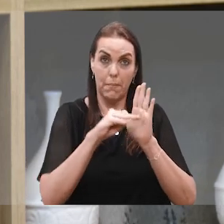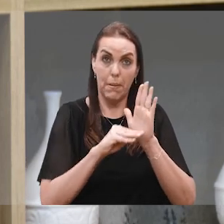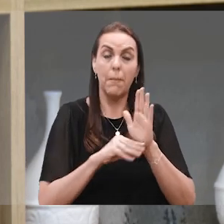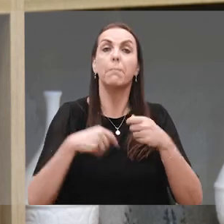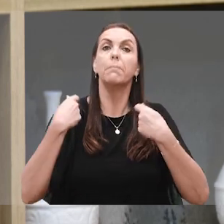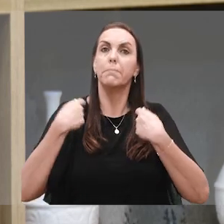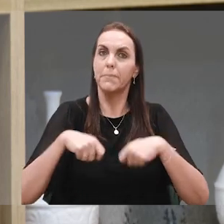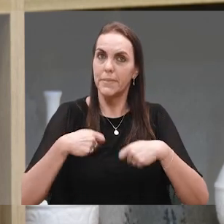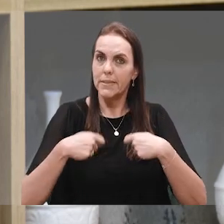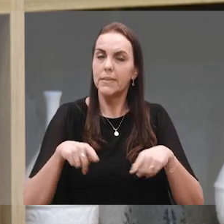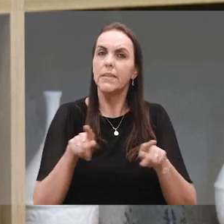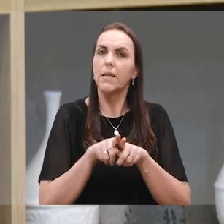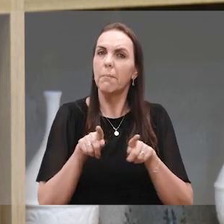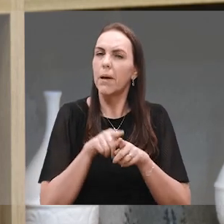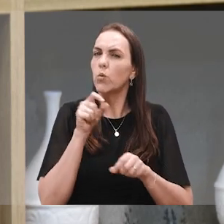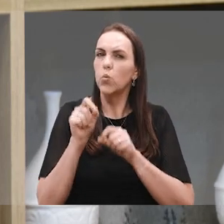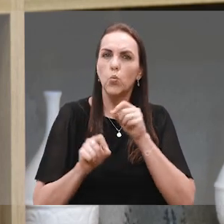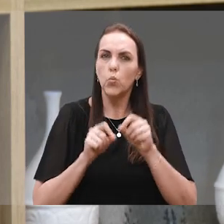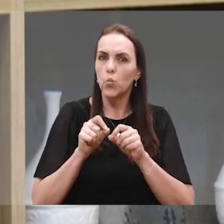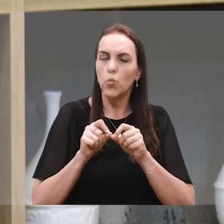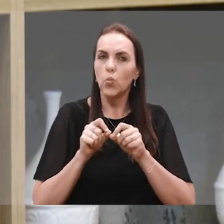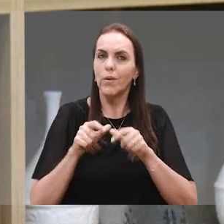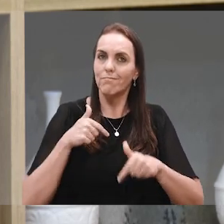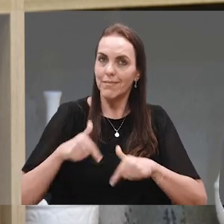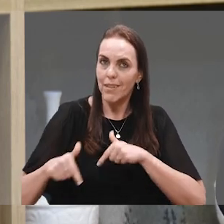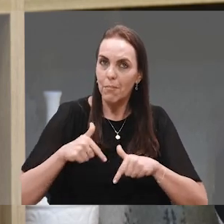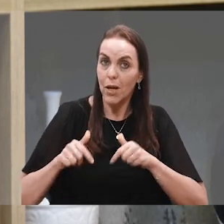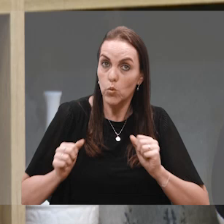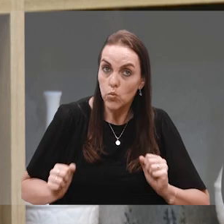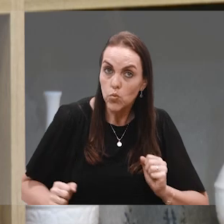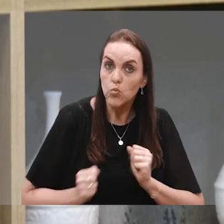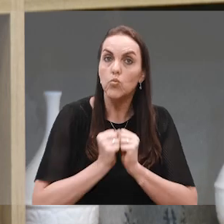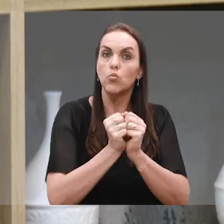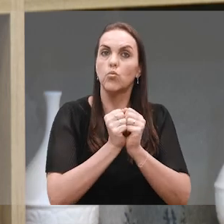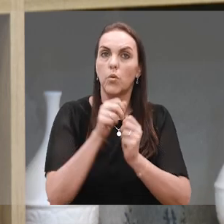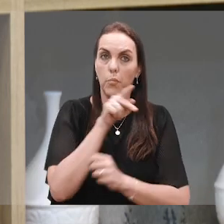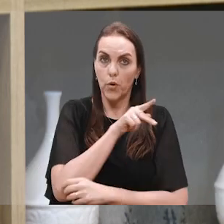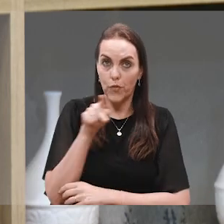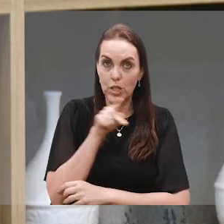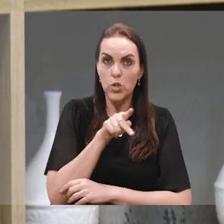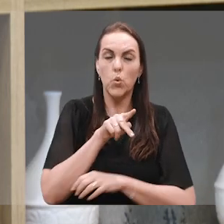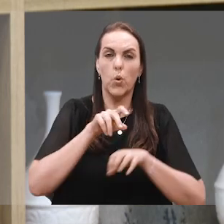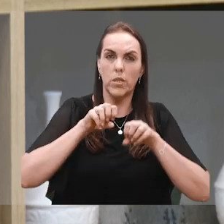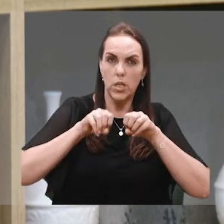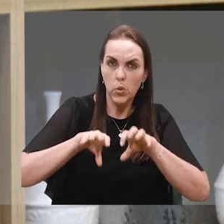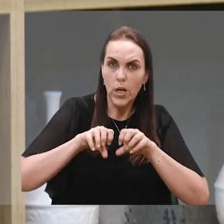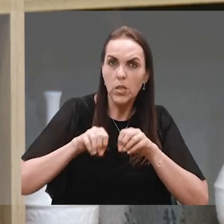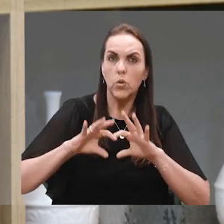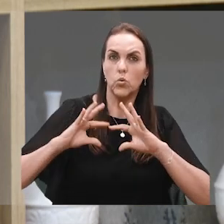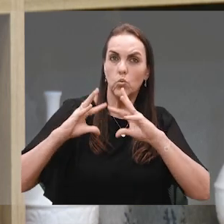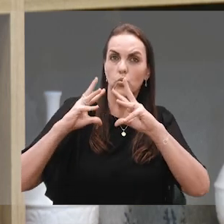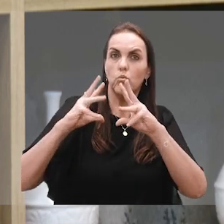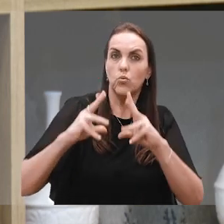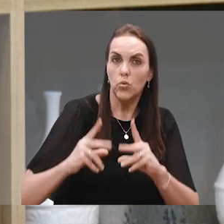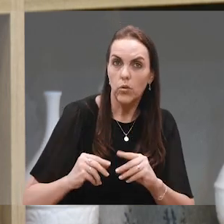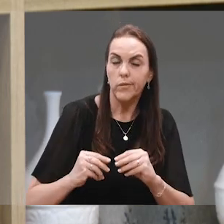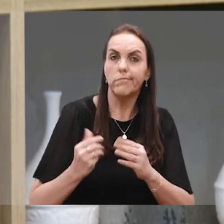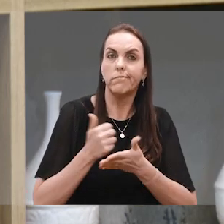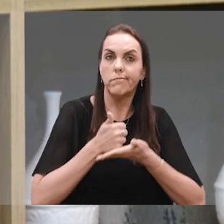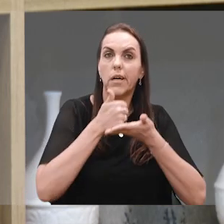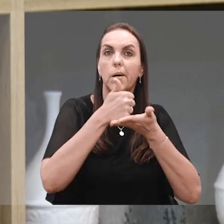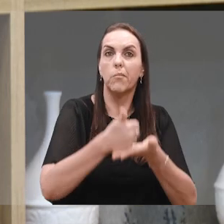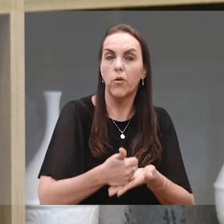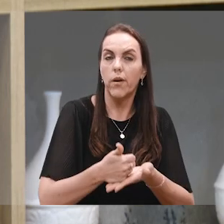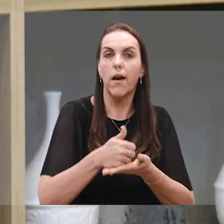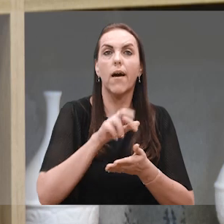evidentemente precisarão também da atuação dos professores e dos demais educadores na ponta, para, digamos